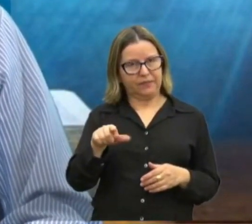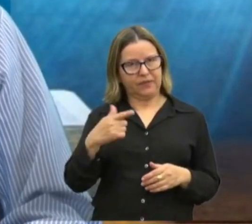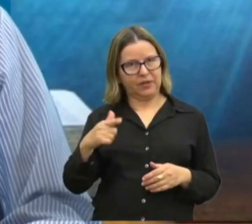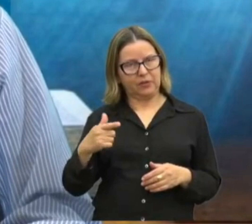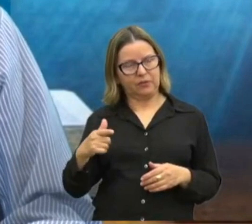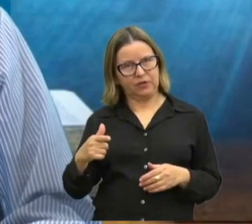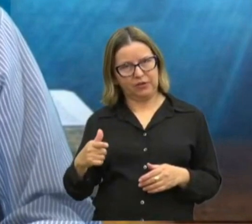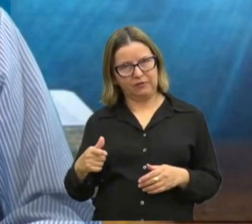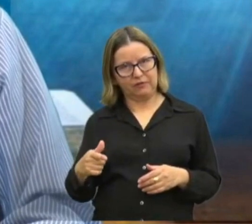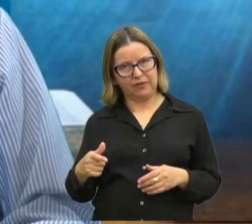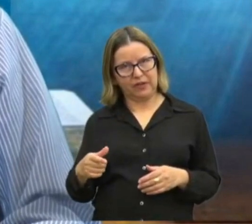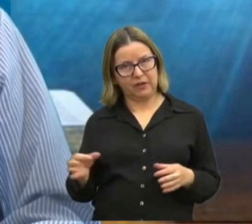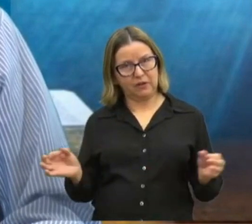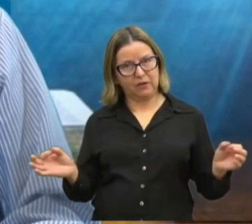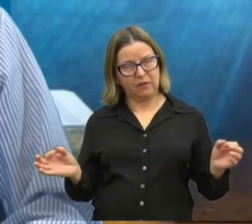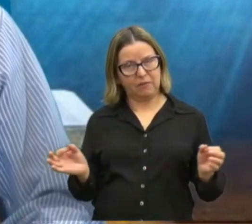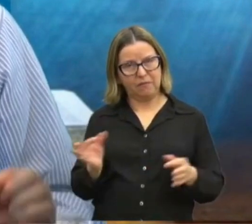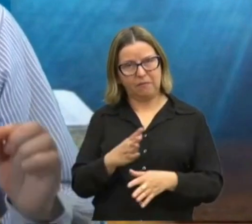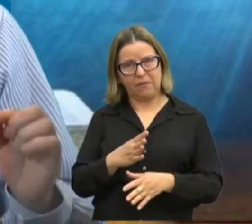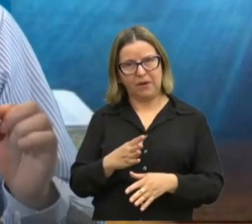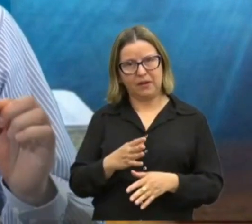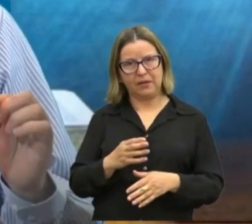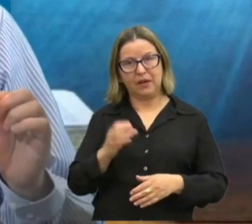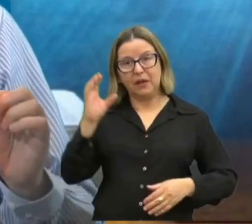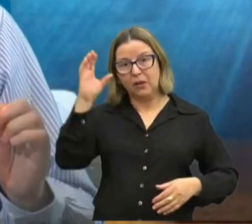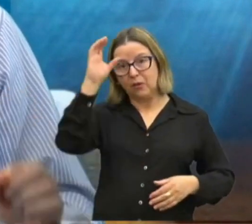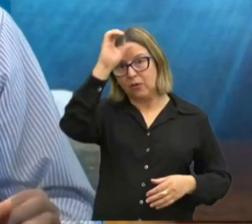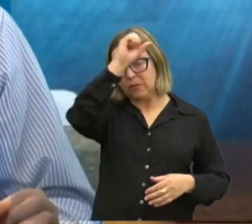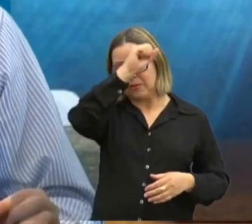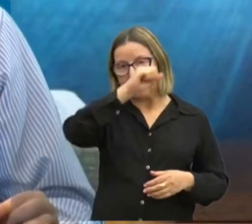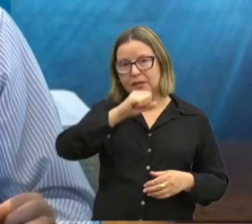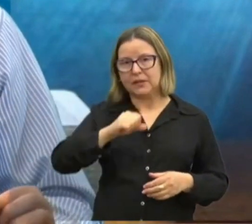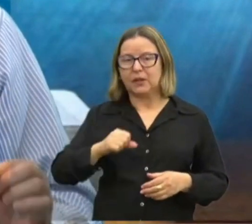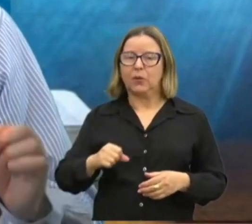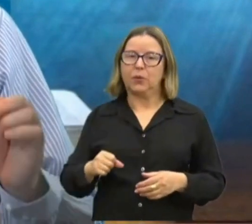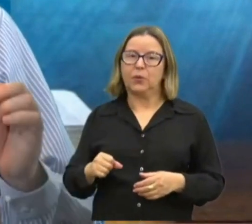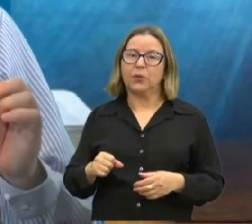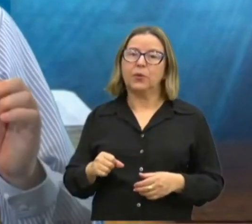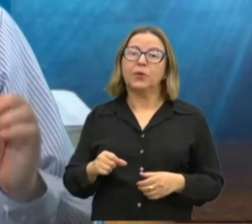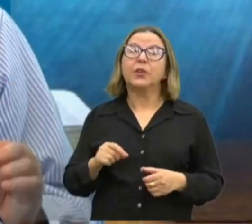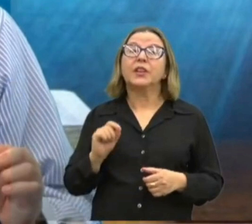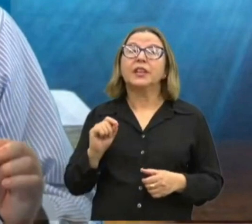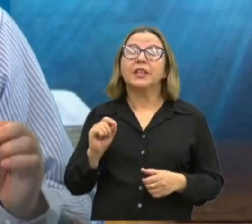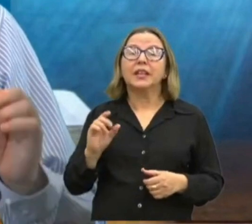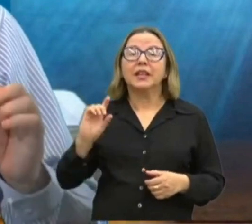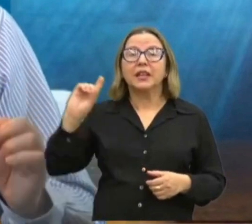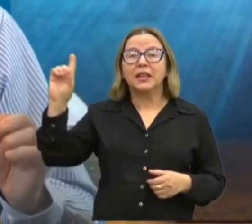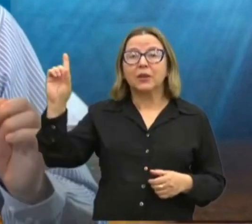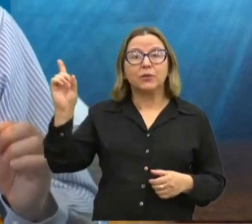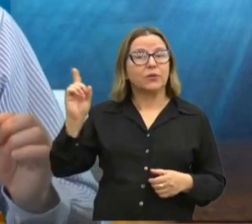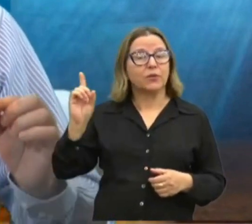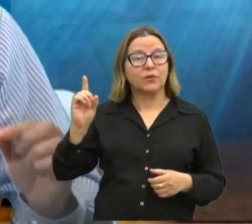entendimento dessas duas expressões. Não poupou, antes o